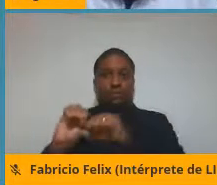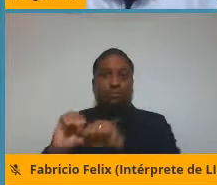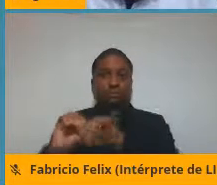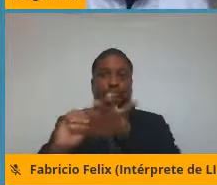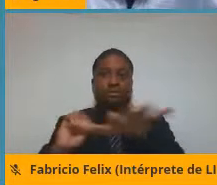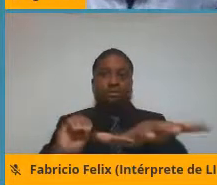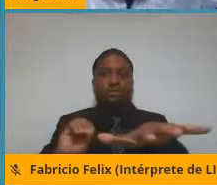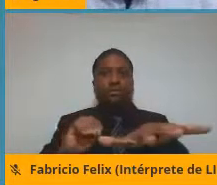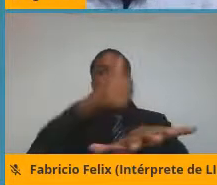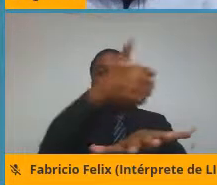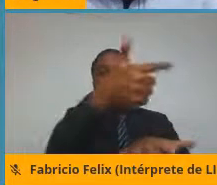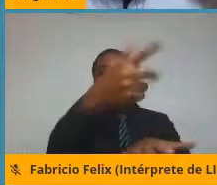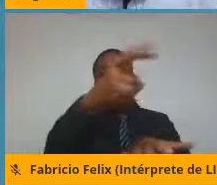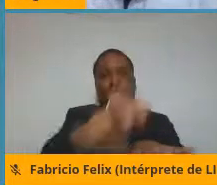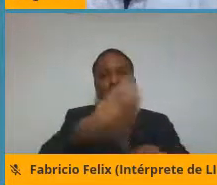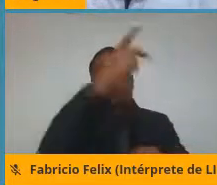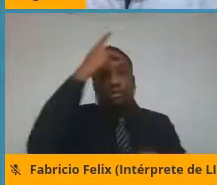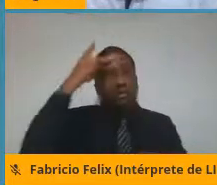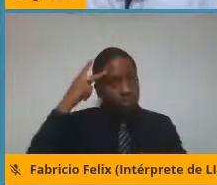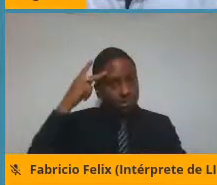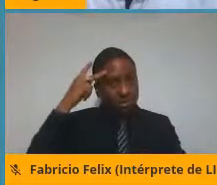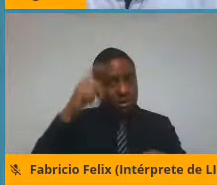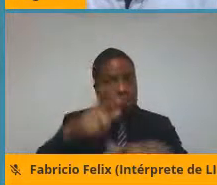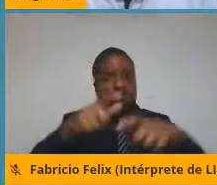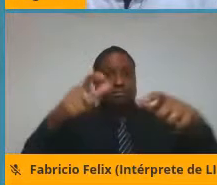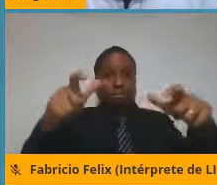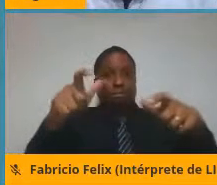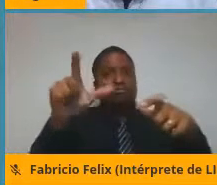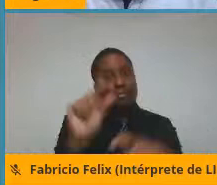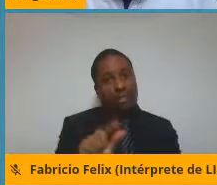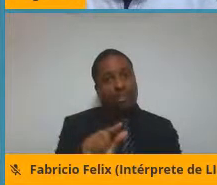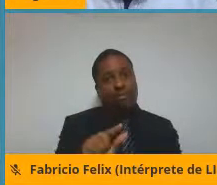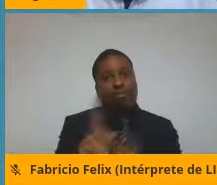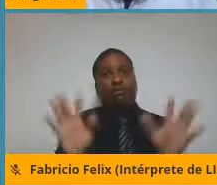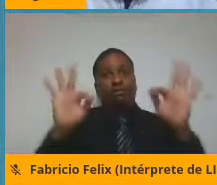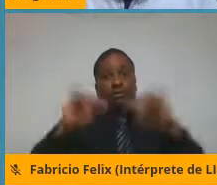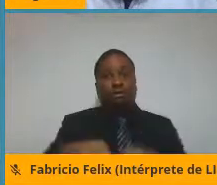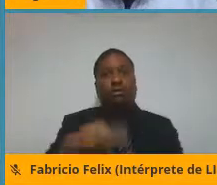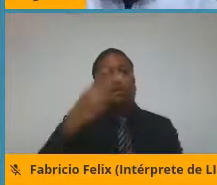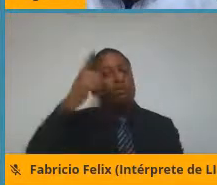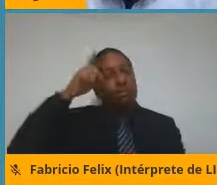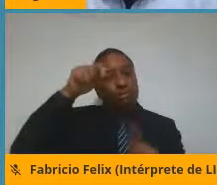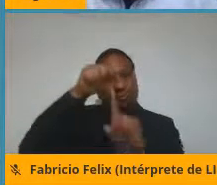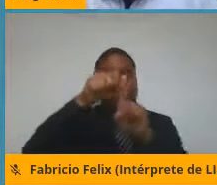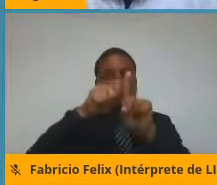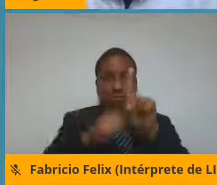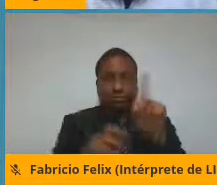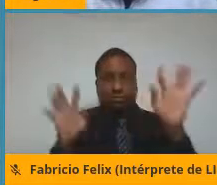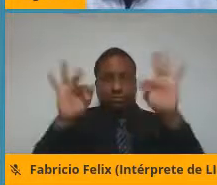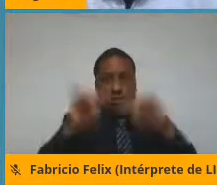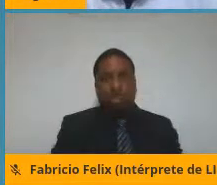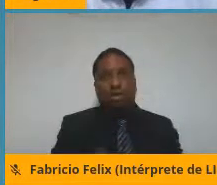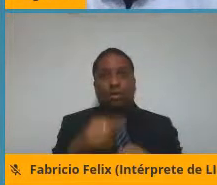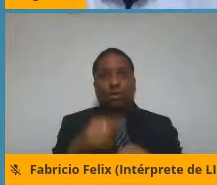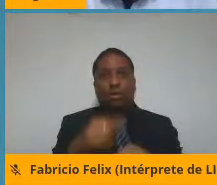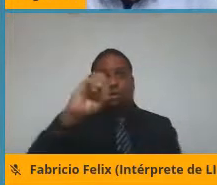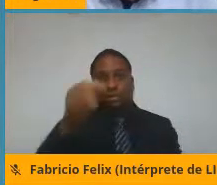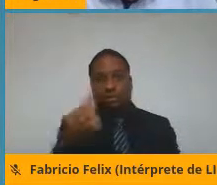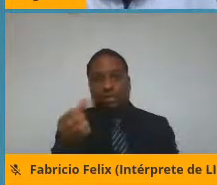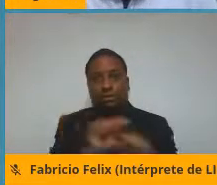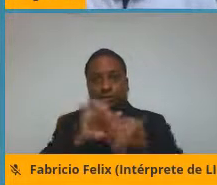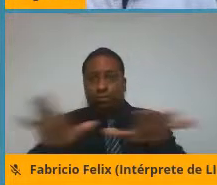125 pessoas. Então, é um aumento menor. E isso faz com que, no fim de 30 dias, em vez de você contaminar 406 pessoas, você só